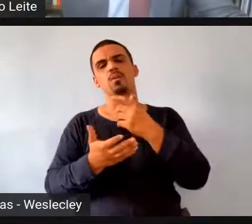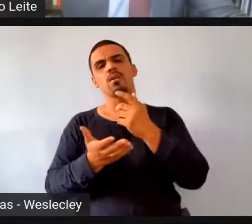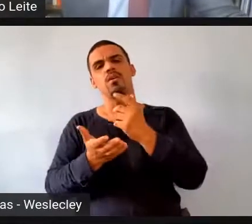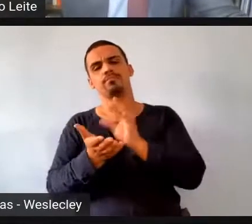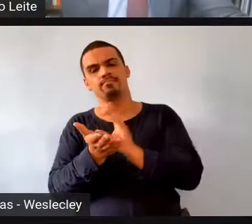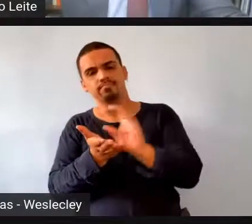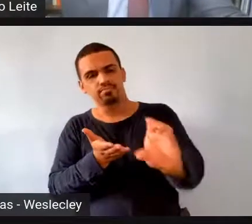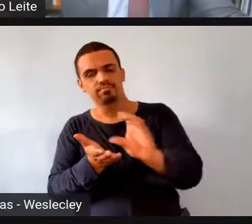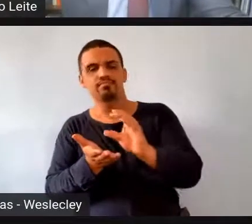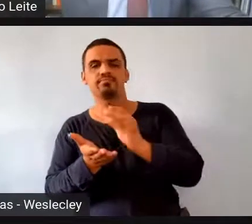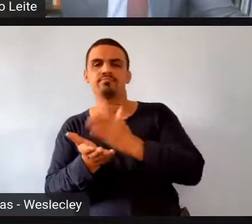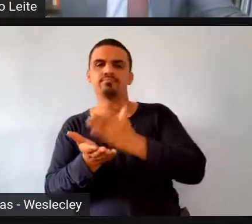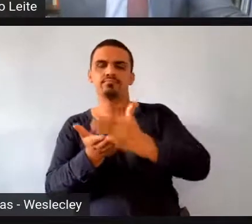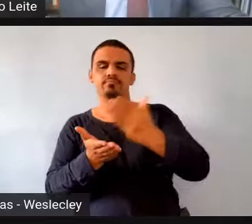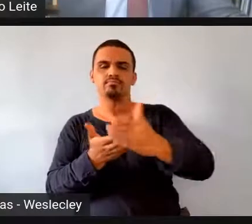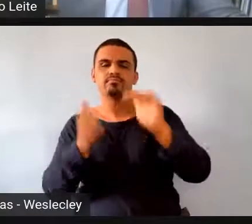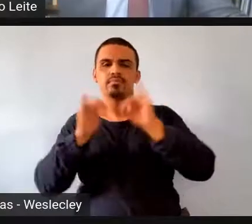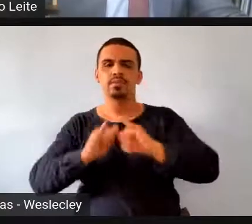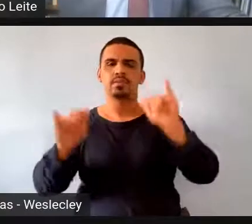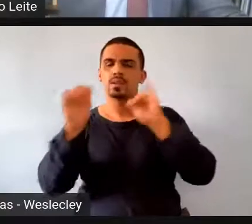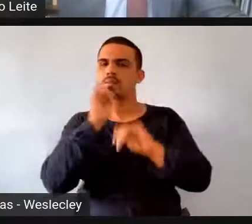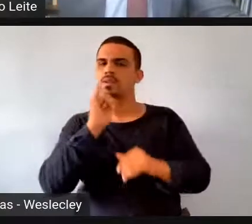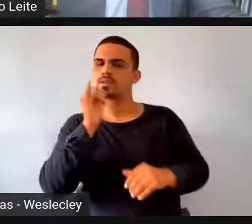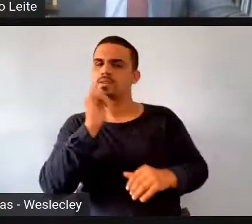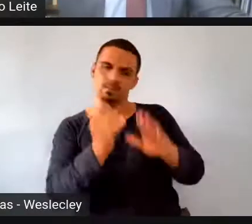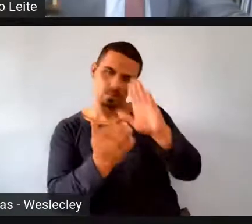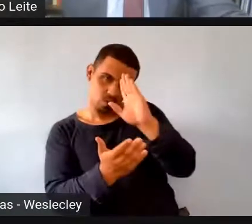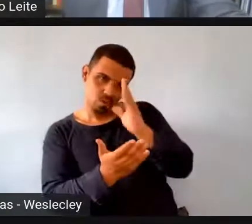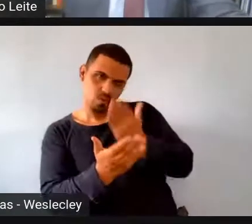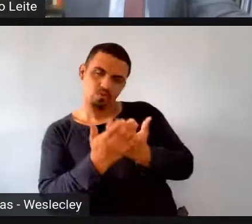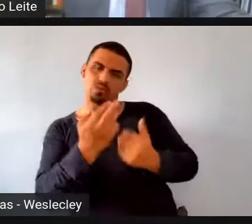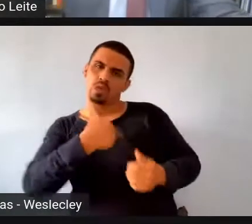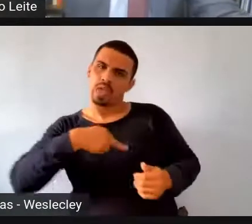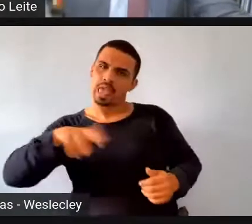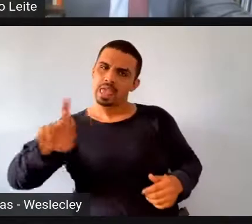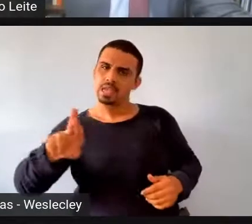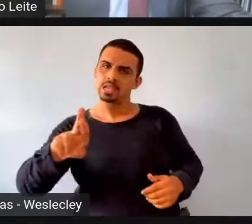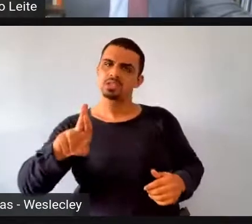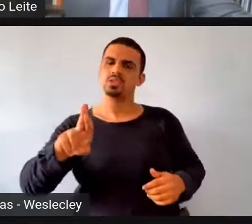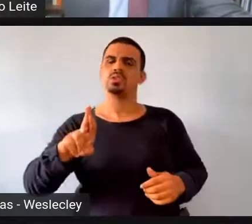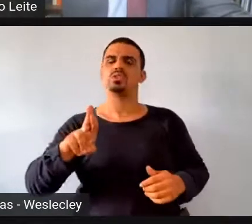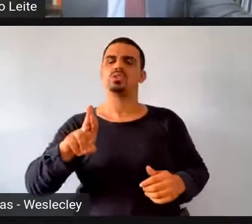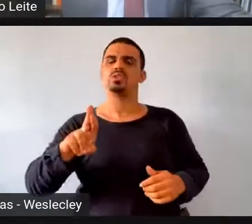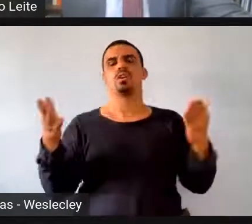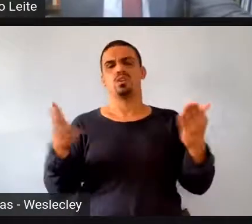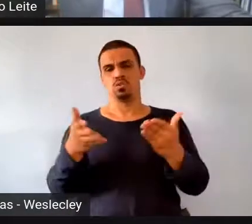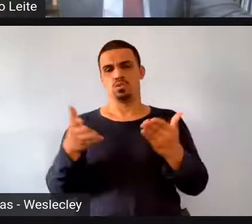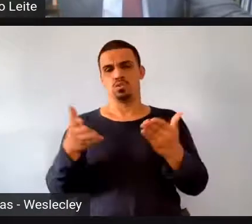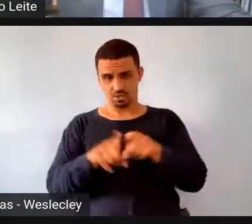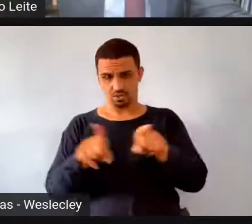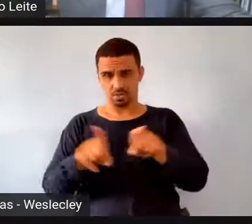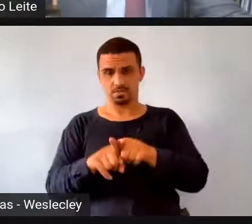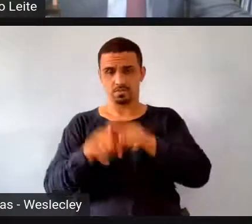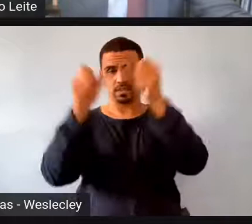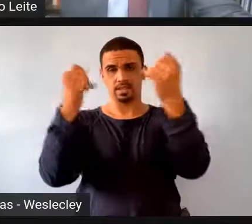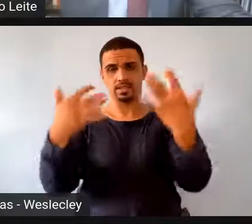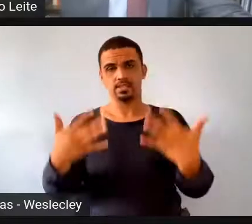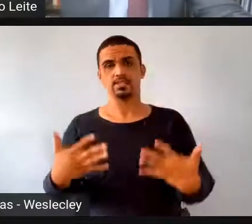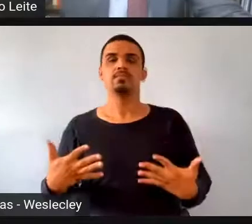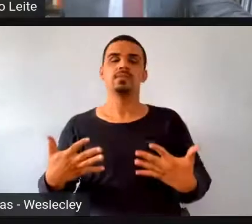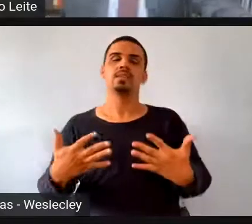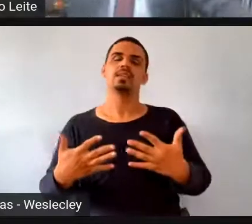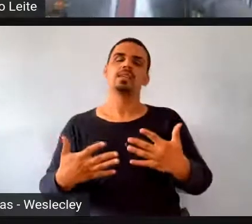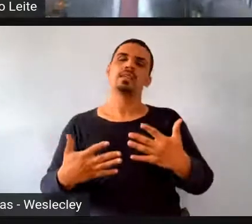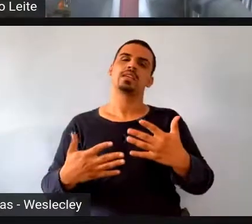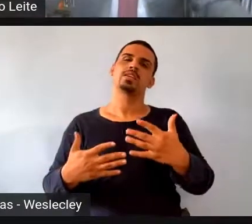por exemplo, determinadas confissões religiosas. Hoje fala-se, inclusive, de abuso